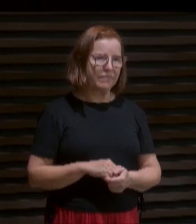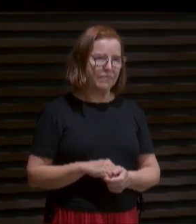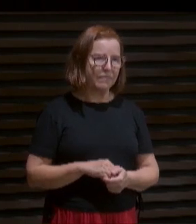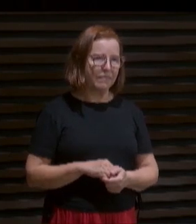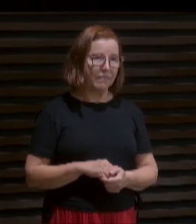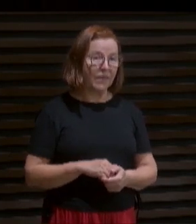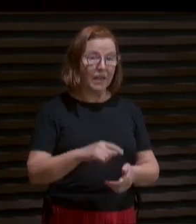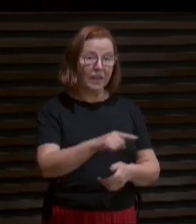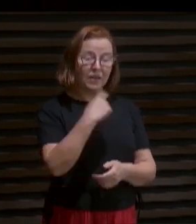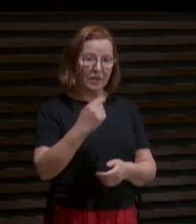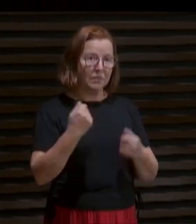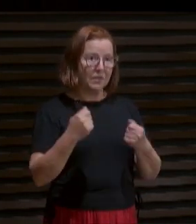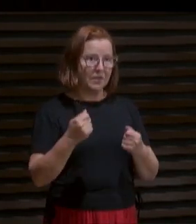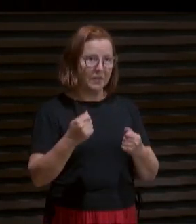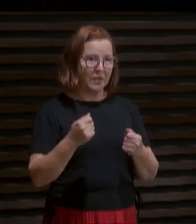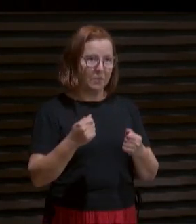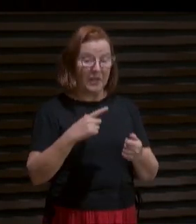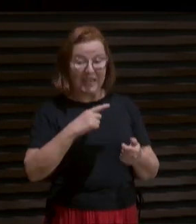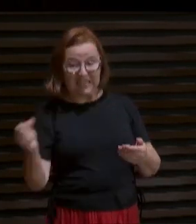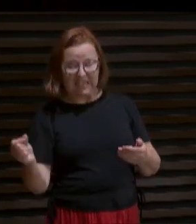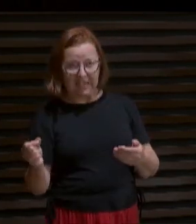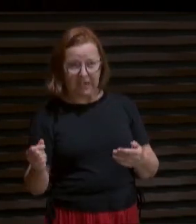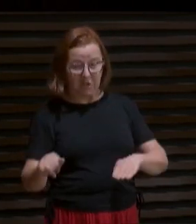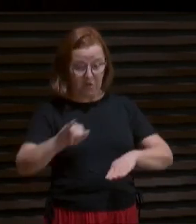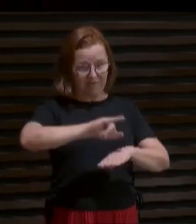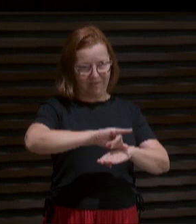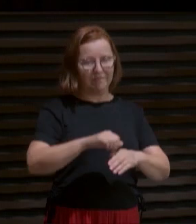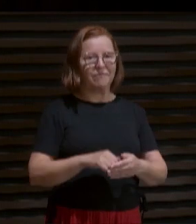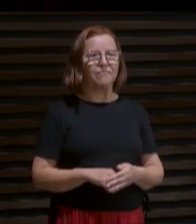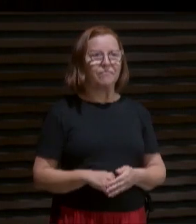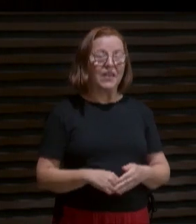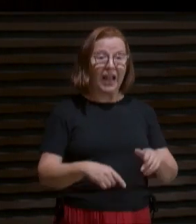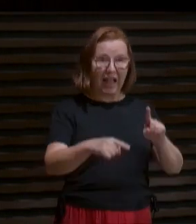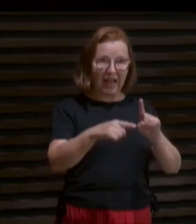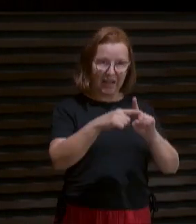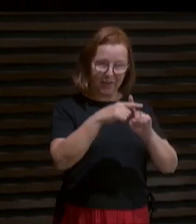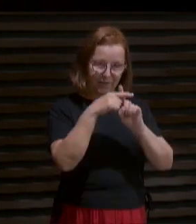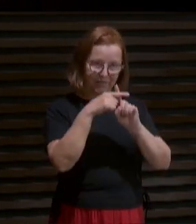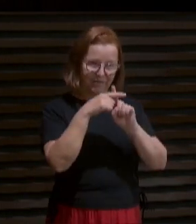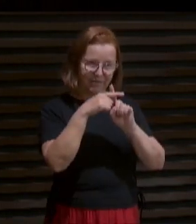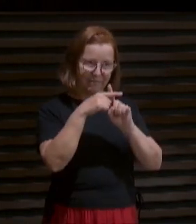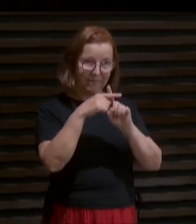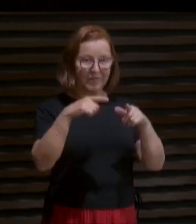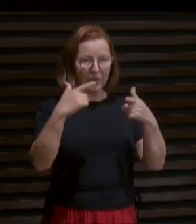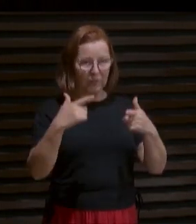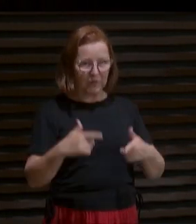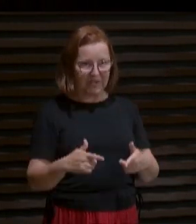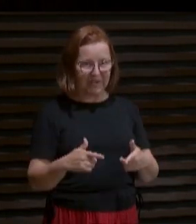Nós temos que sair do centro. A cruz é o ponto que